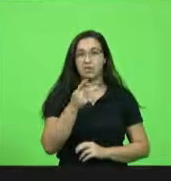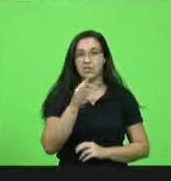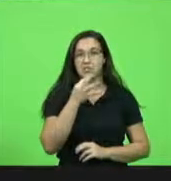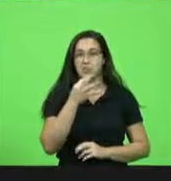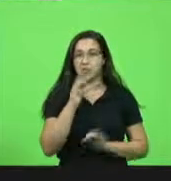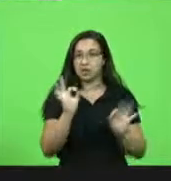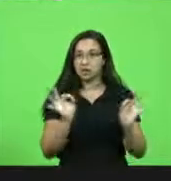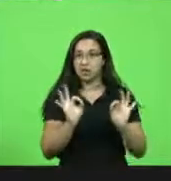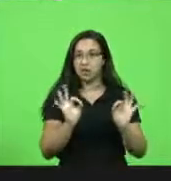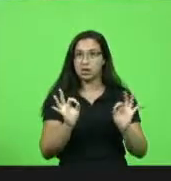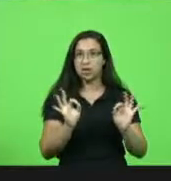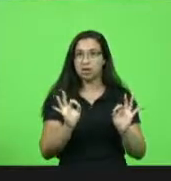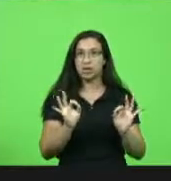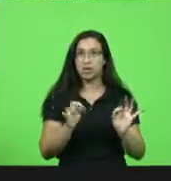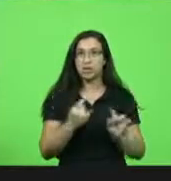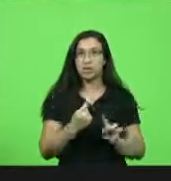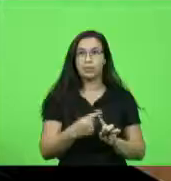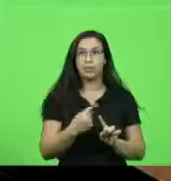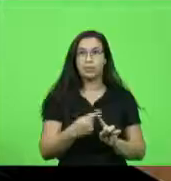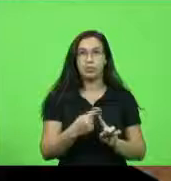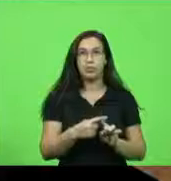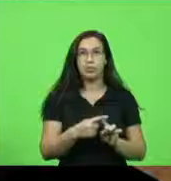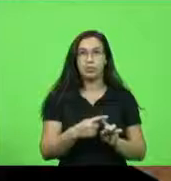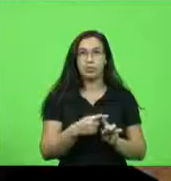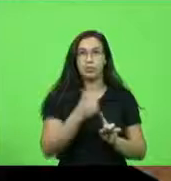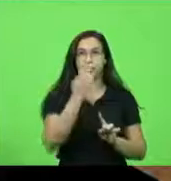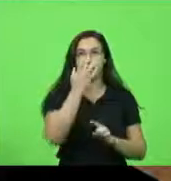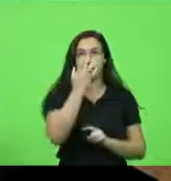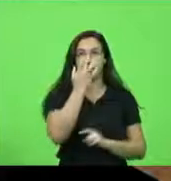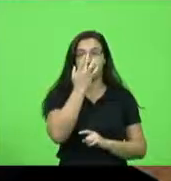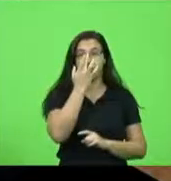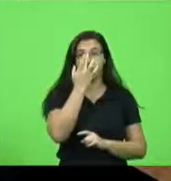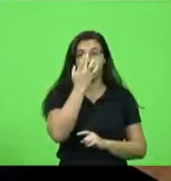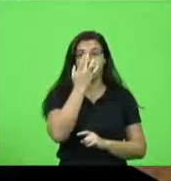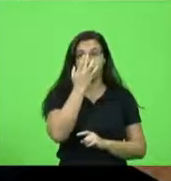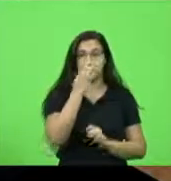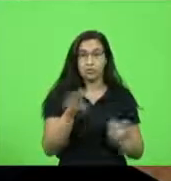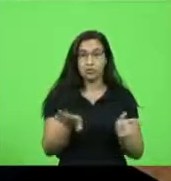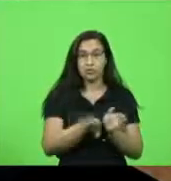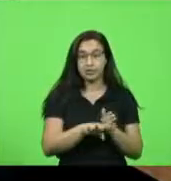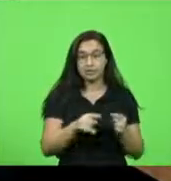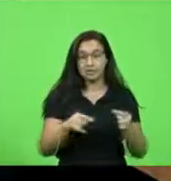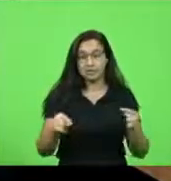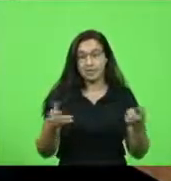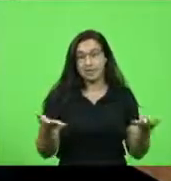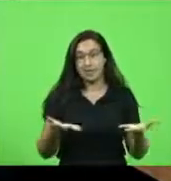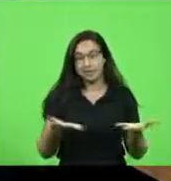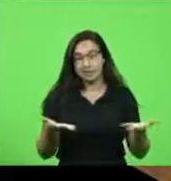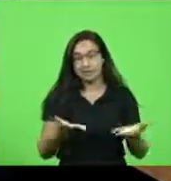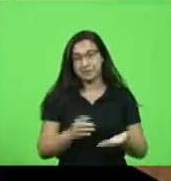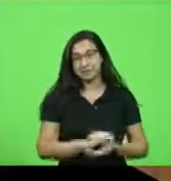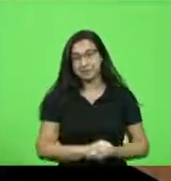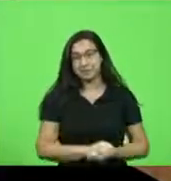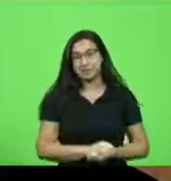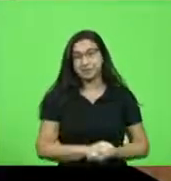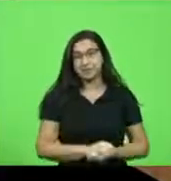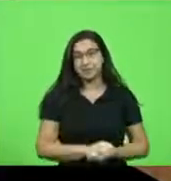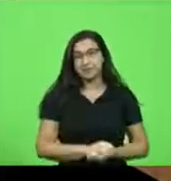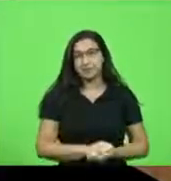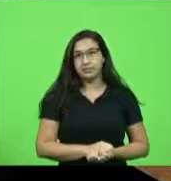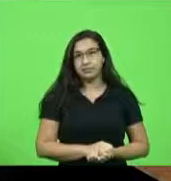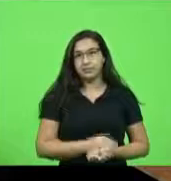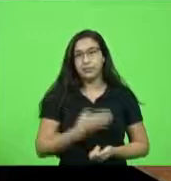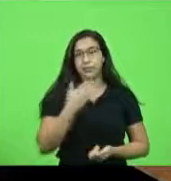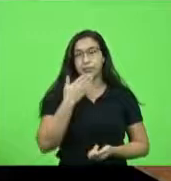causa, porque, na verdade, estou chegando essa semana, mas o requerimento, ao mesmo tempo, ele